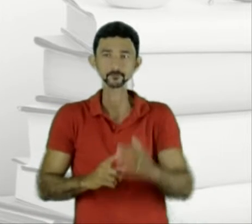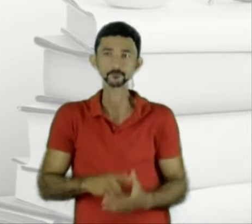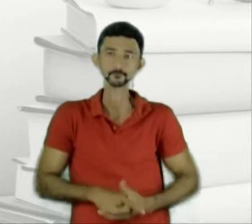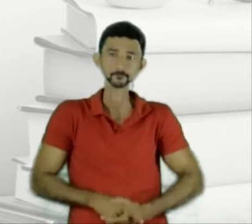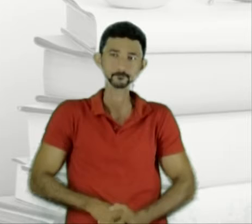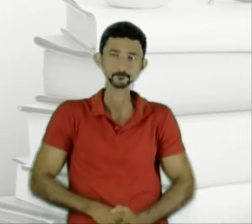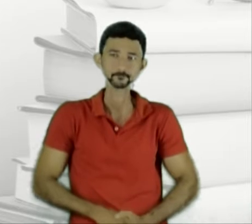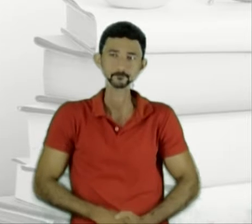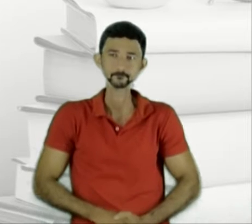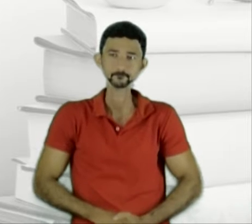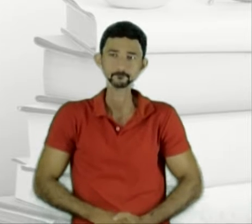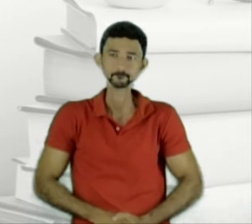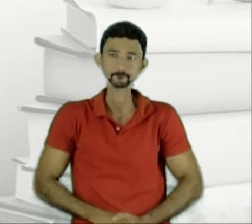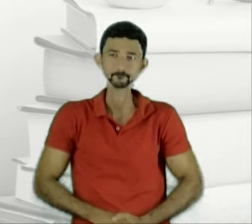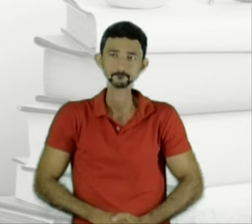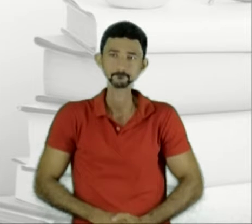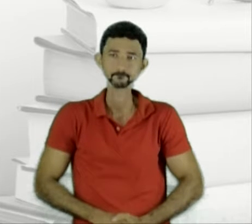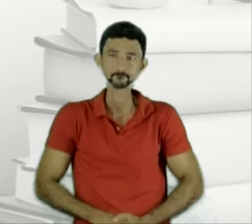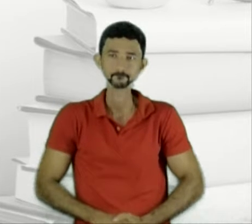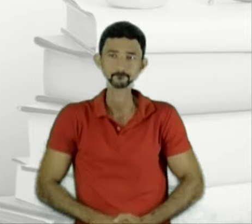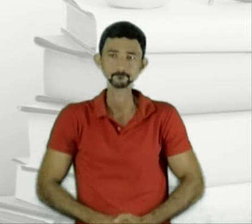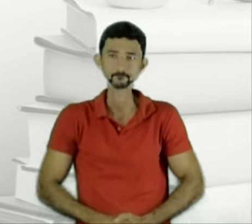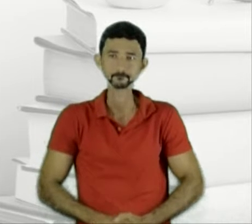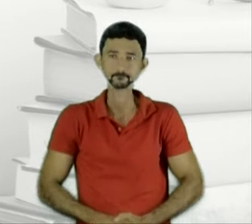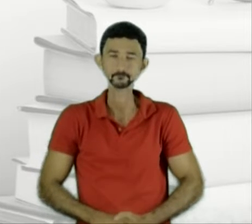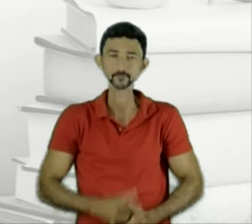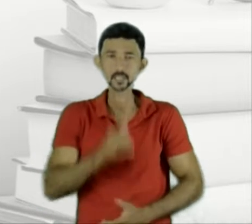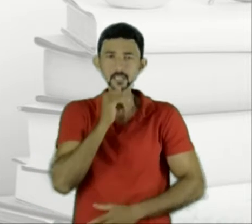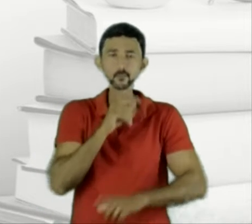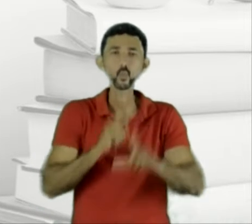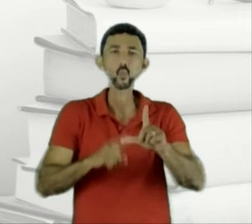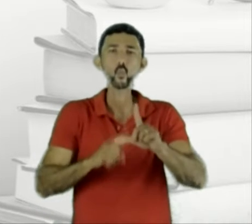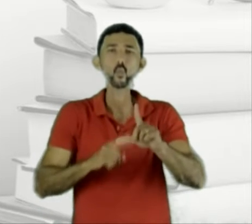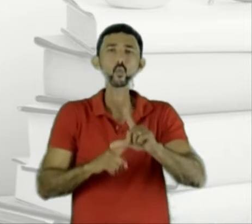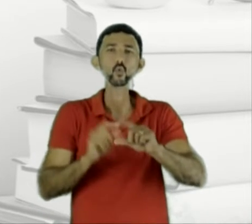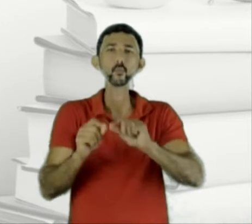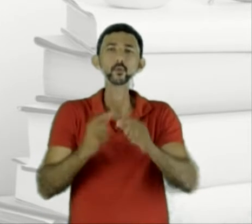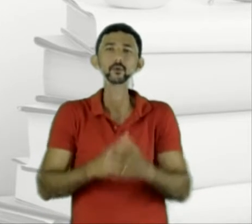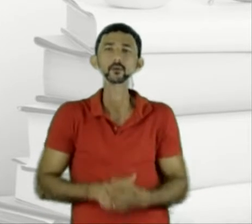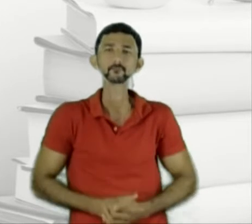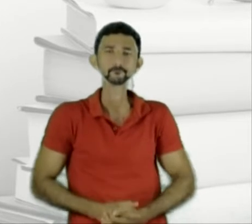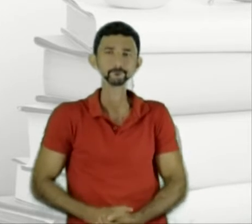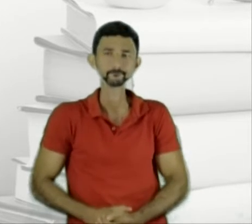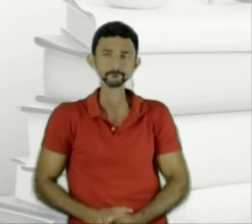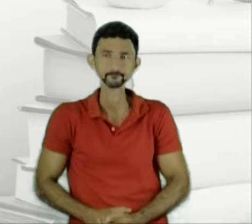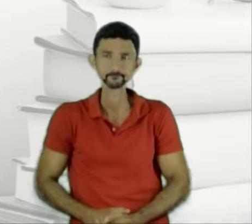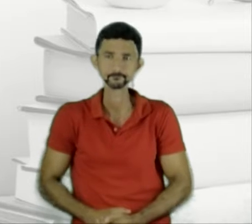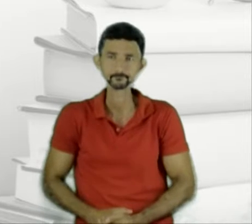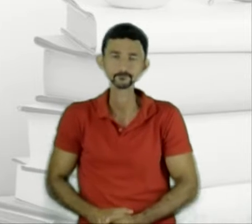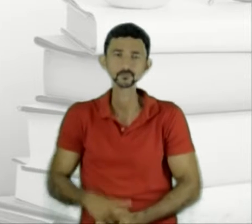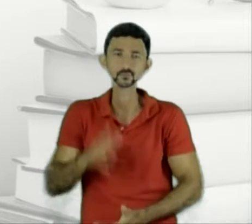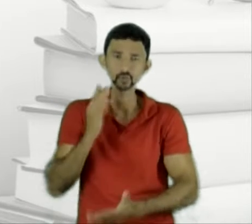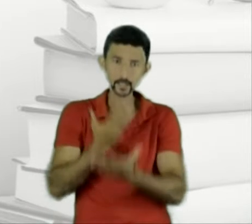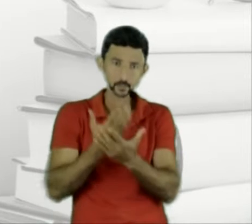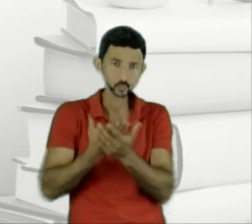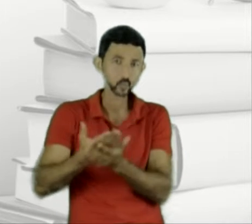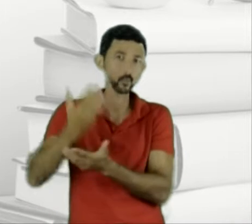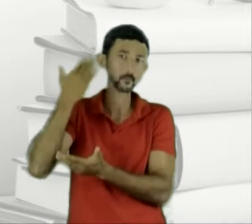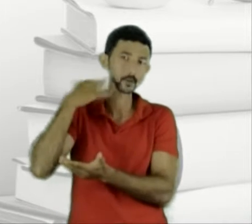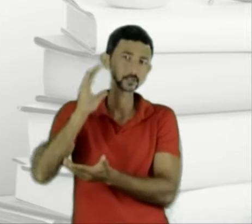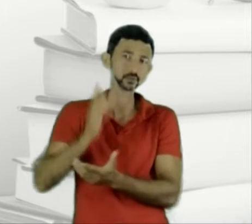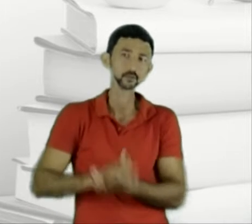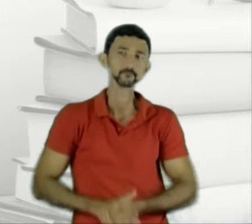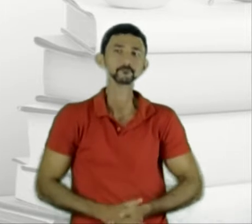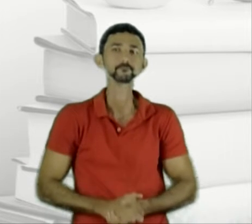temos uma parte literal. Só para relembrar, qual seria o coeficiente numérico? A gente já viu numa aula